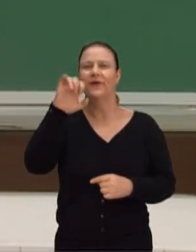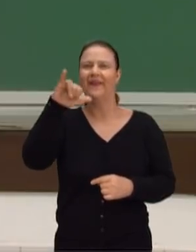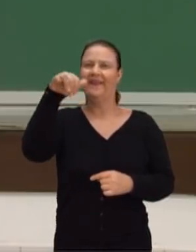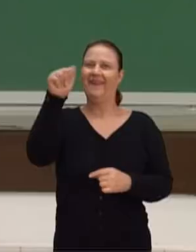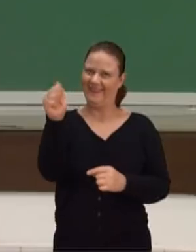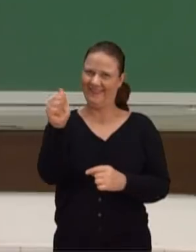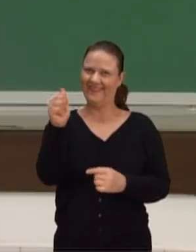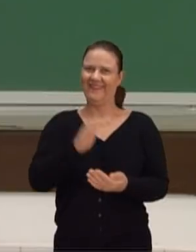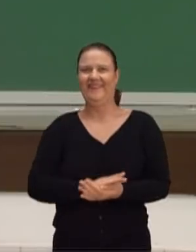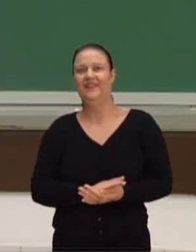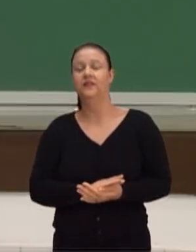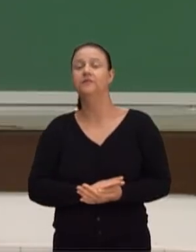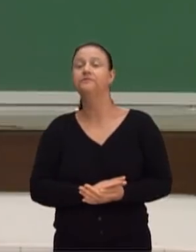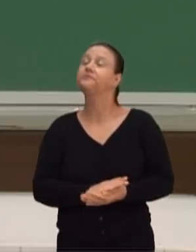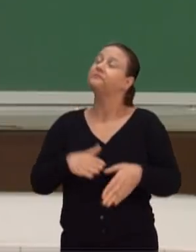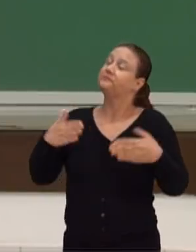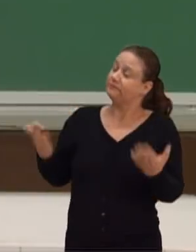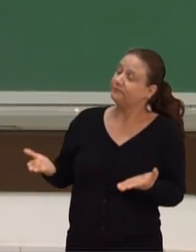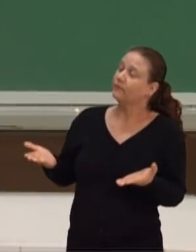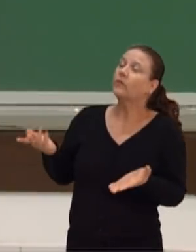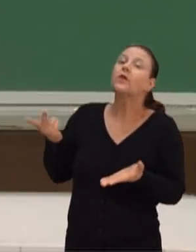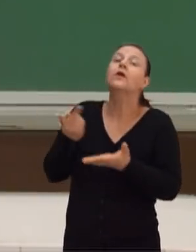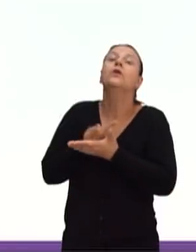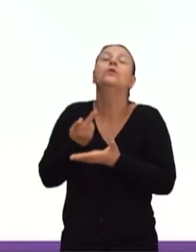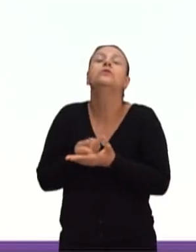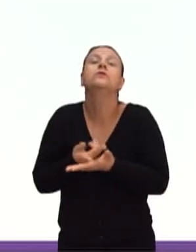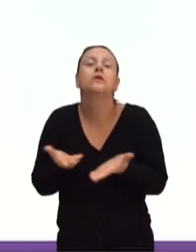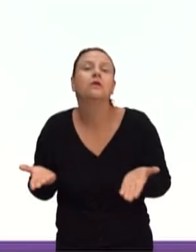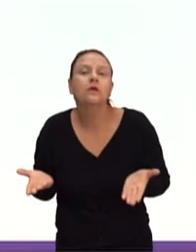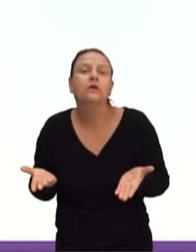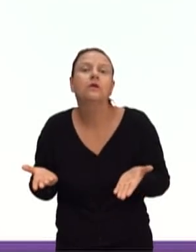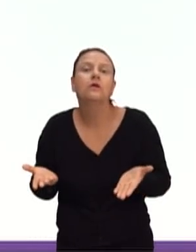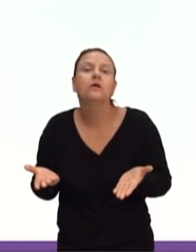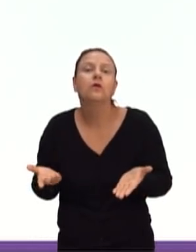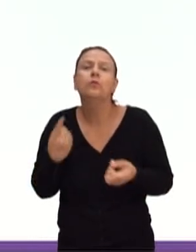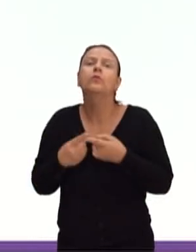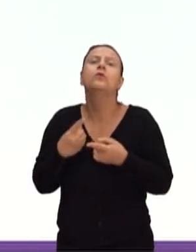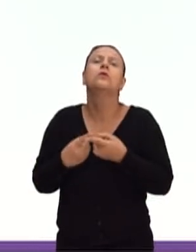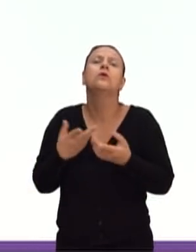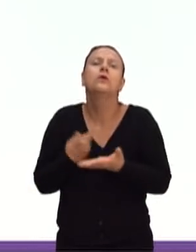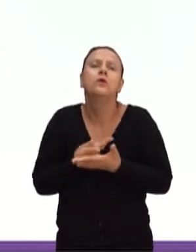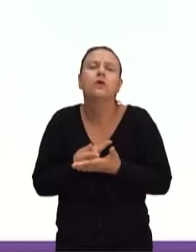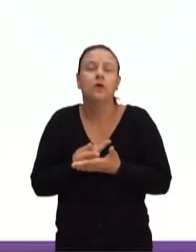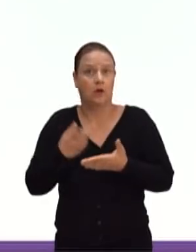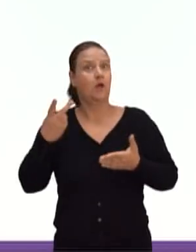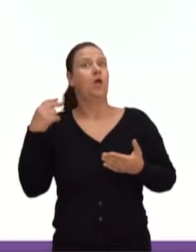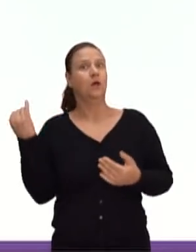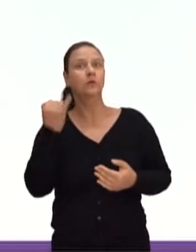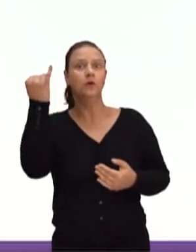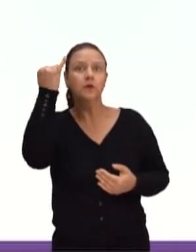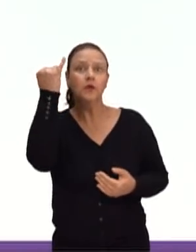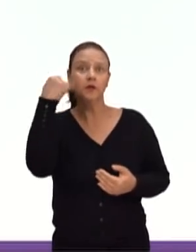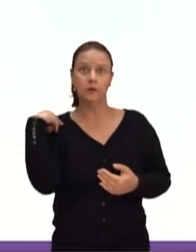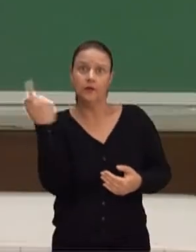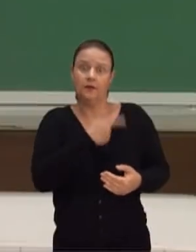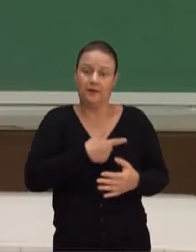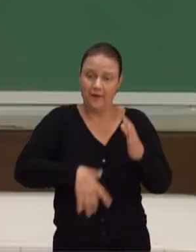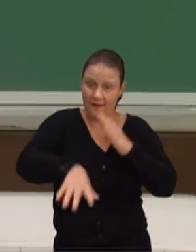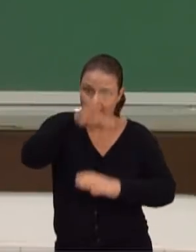os erros, professora? Servem para aprendermos com eles. Só erra quem tenta